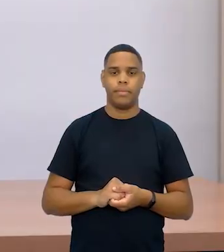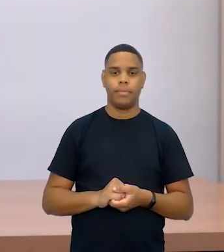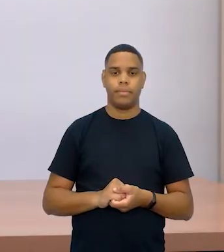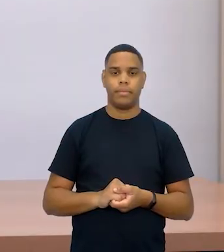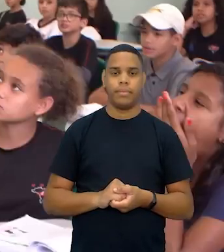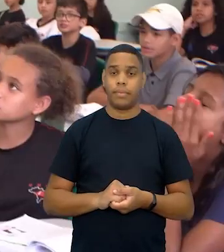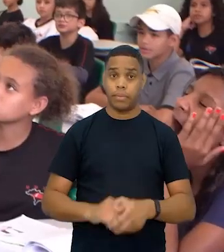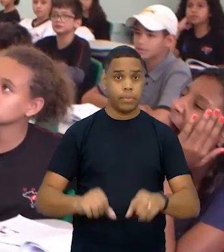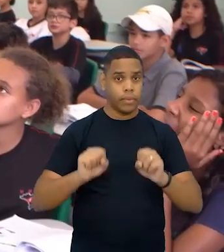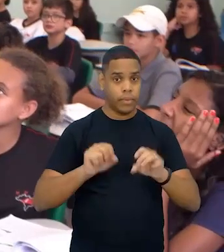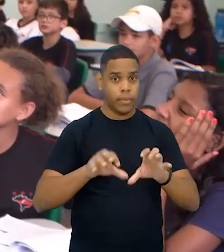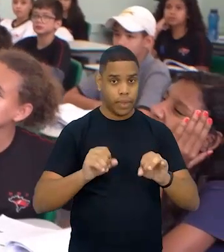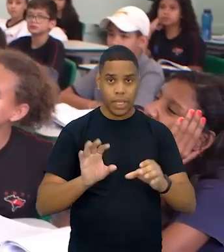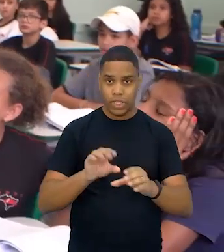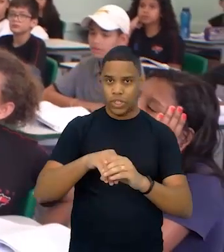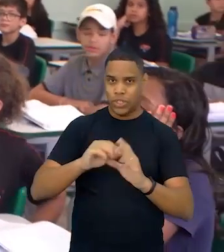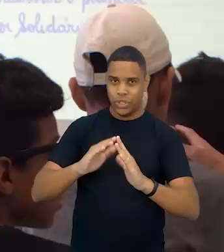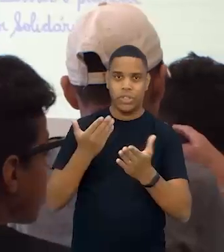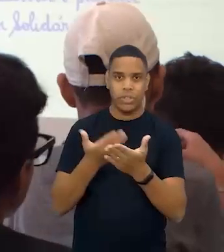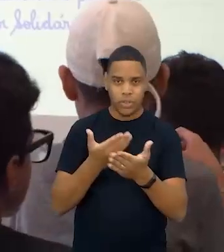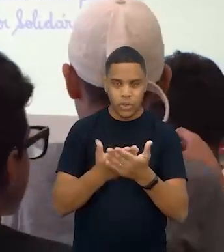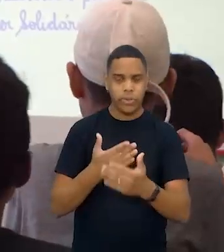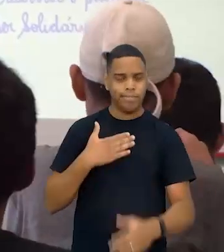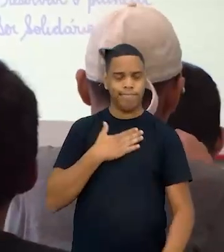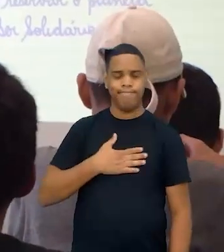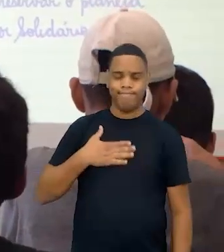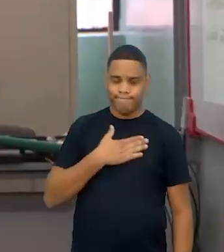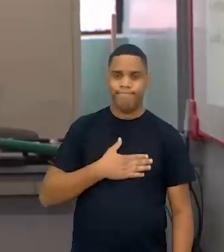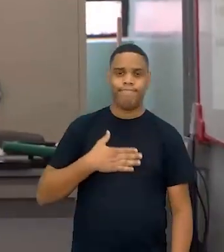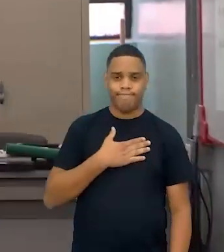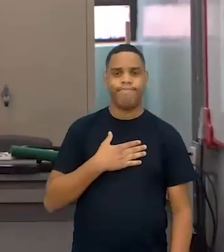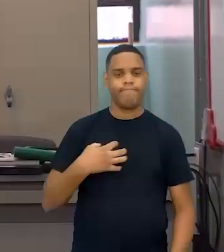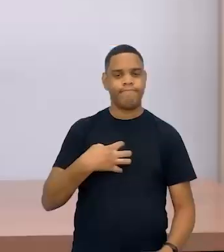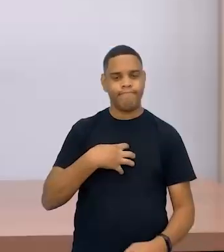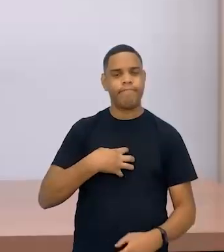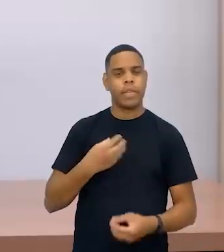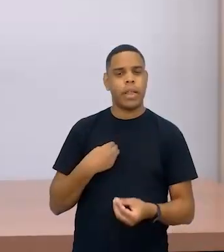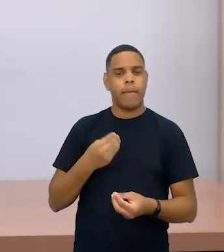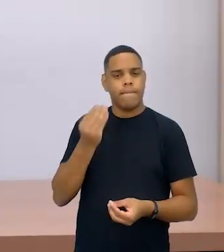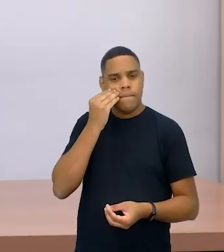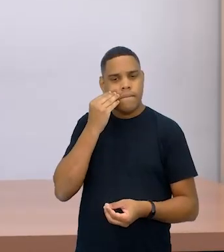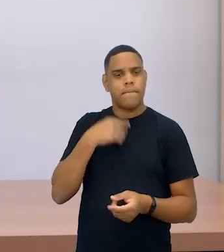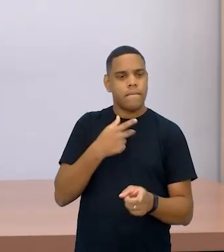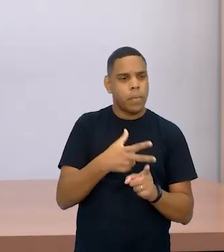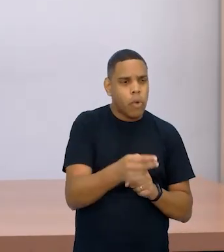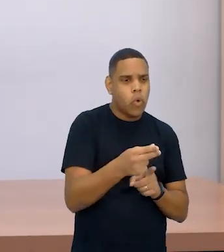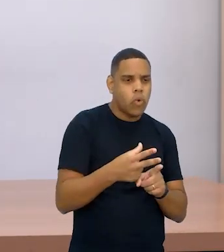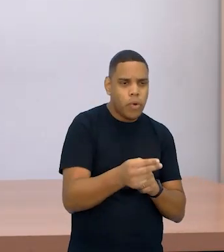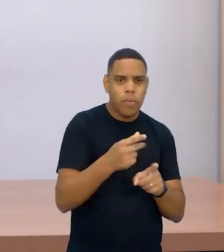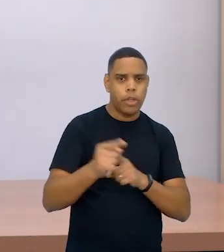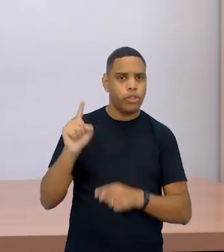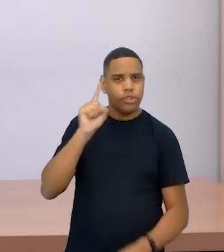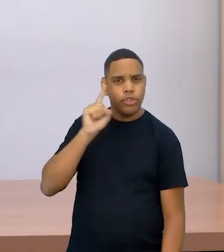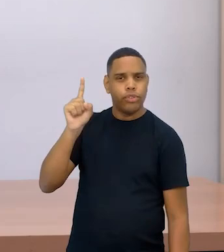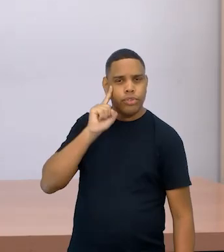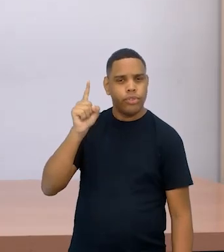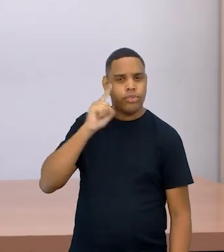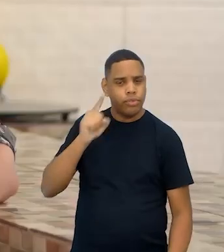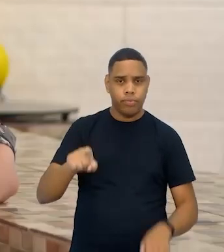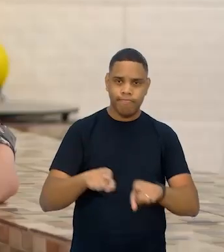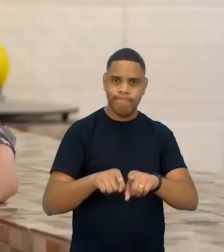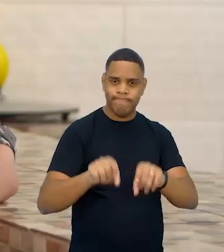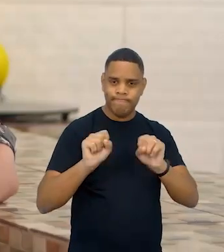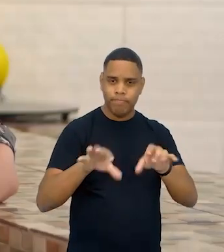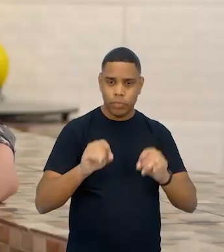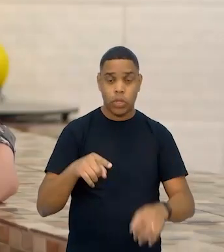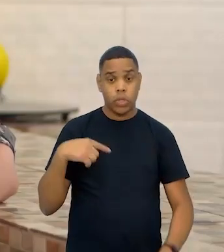O lecionar na escola, isso é um prazer para mim. É o que me dá gás todo dia para vencer, para ensinar.